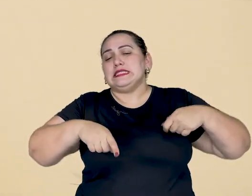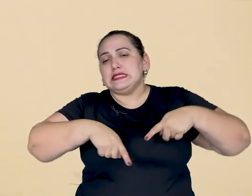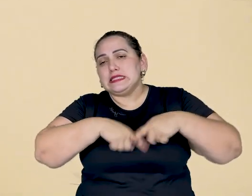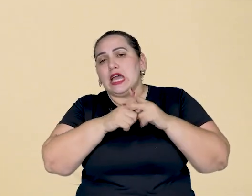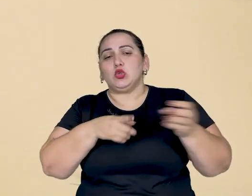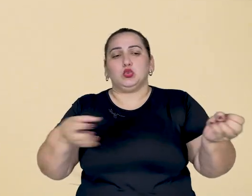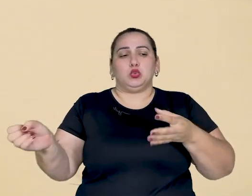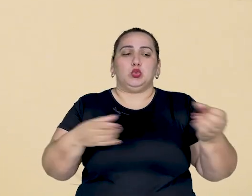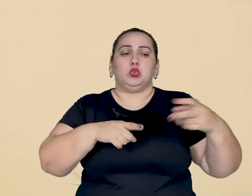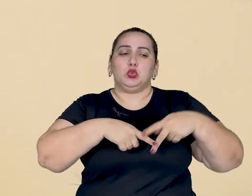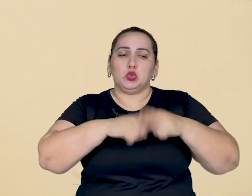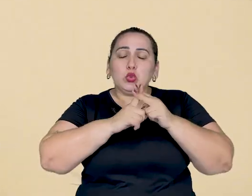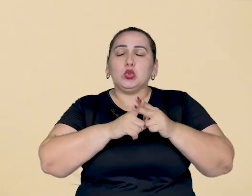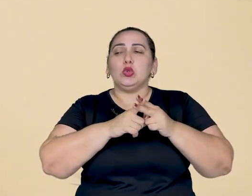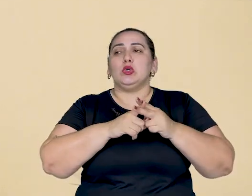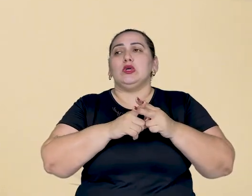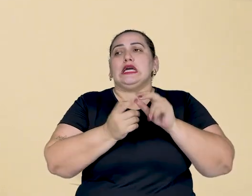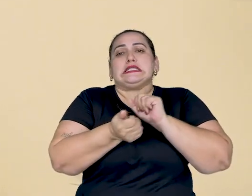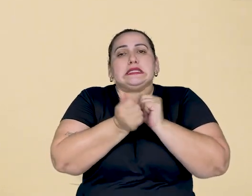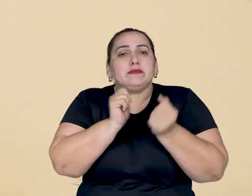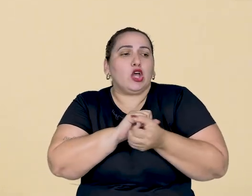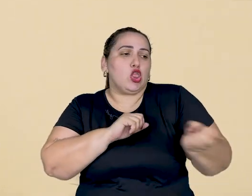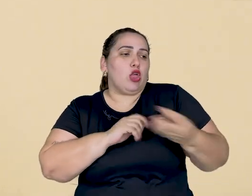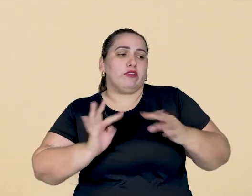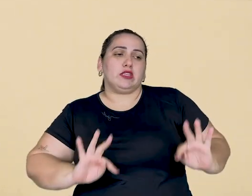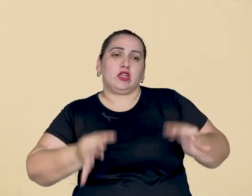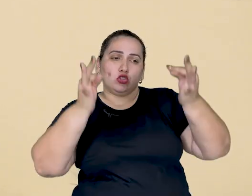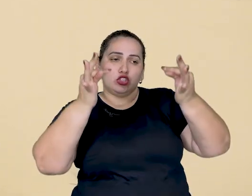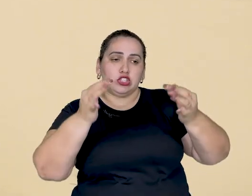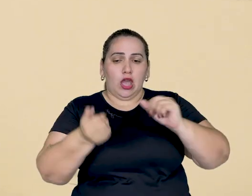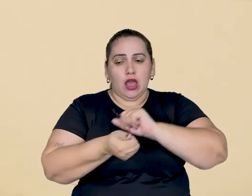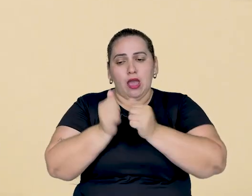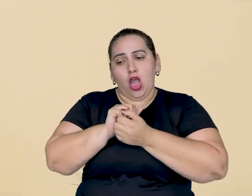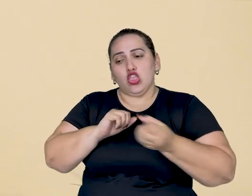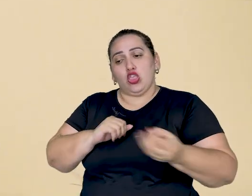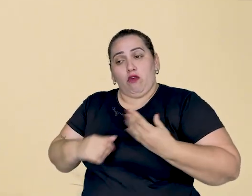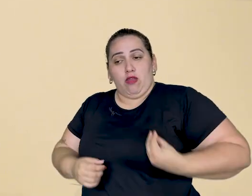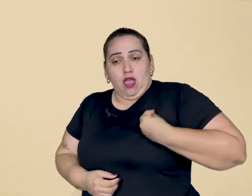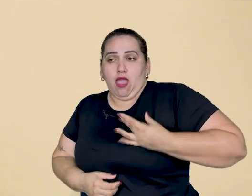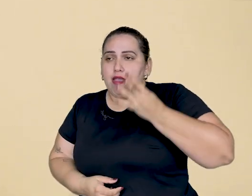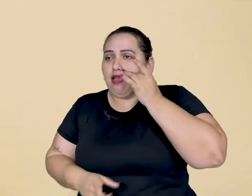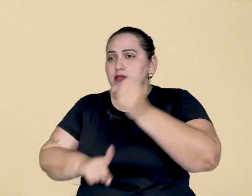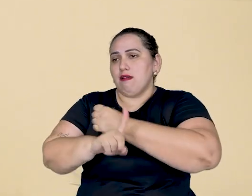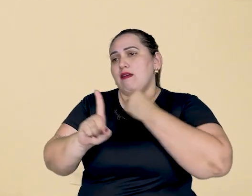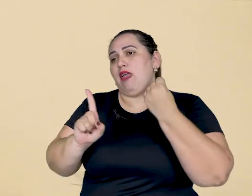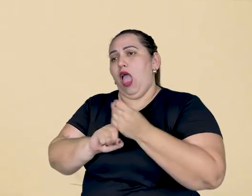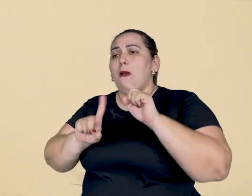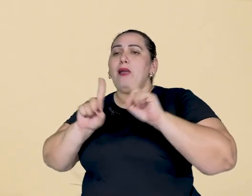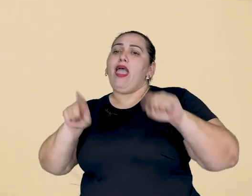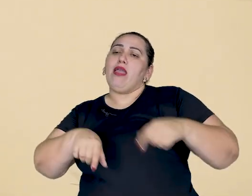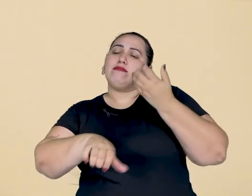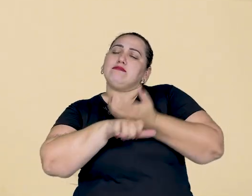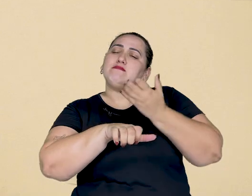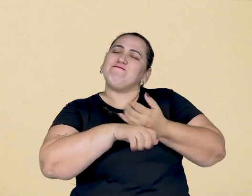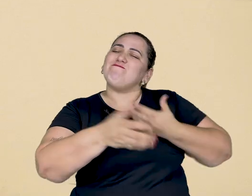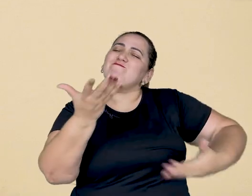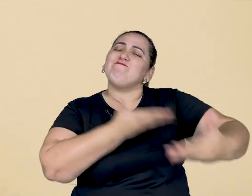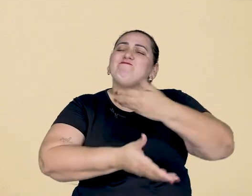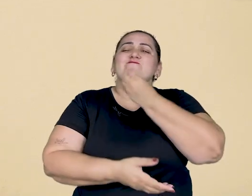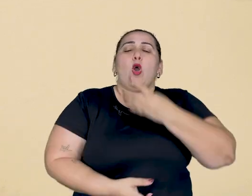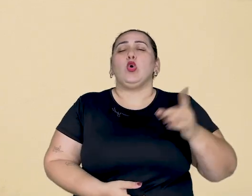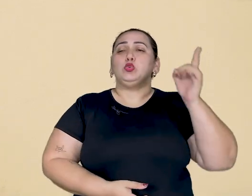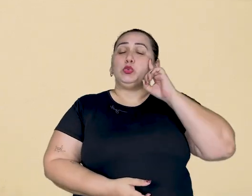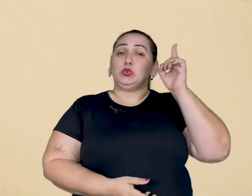tem que se estar sempre ajustando às novas tecnologias, às novas realidades sociais. Mas ela é uma matéria que